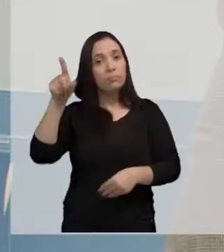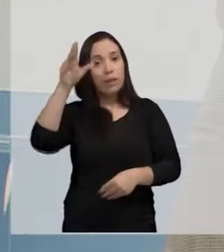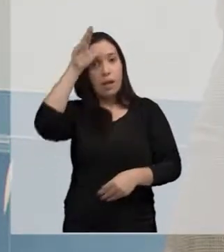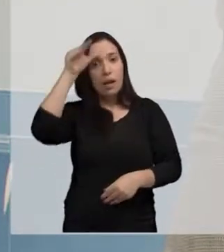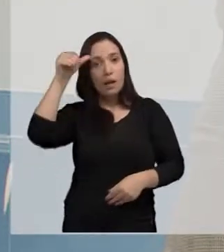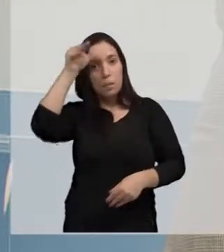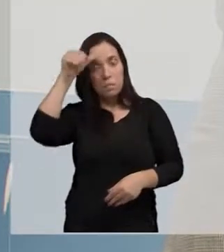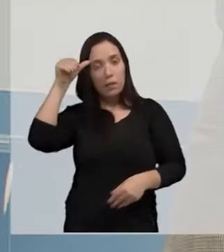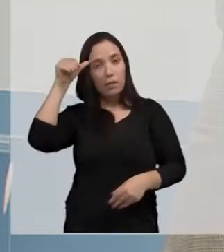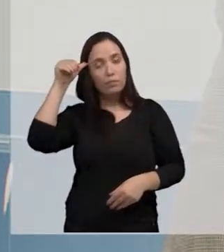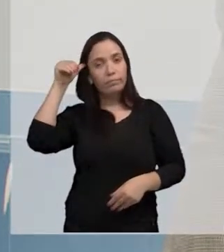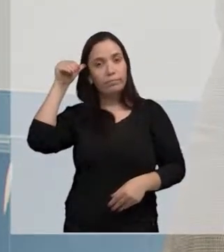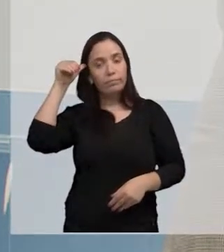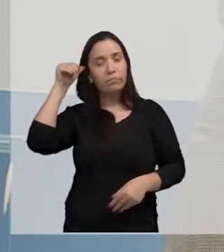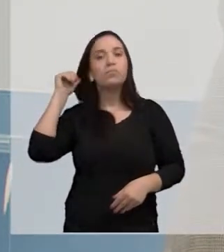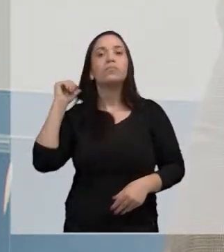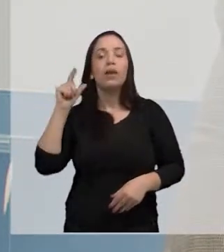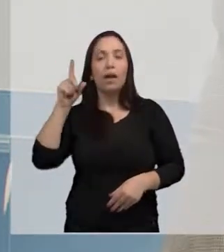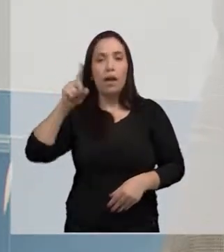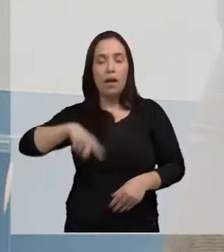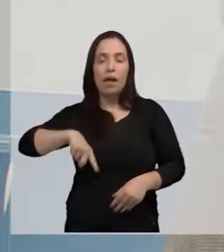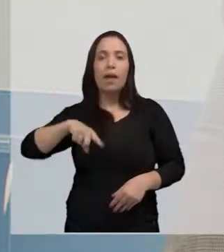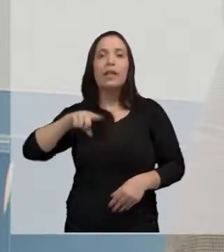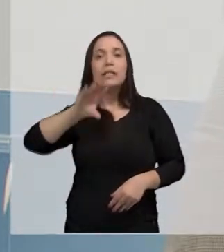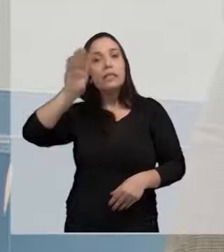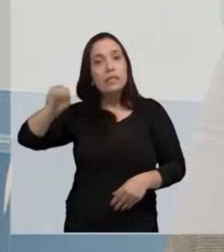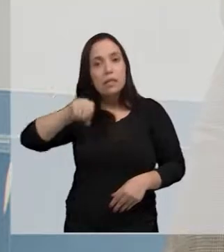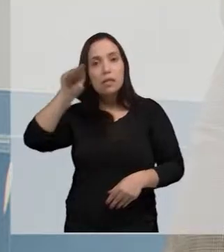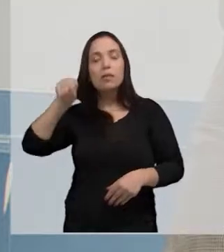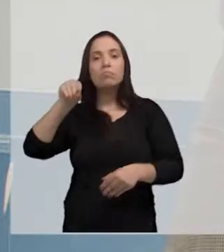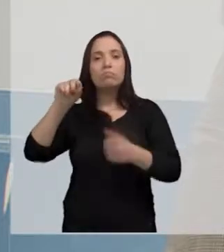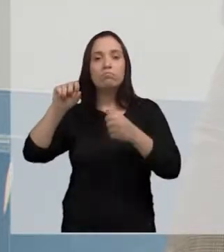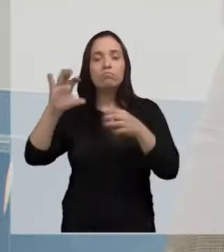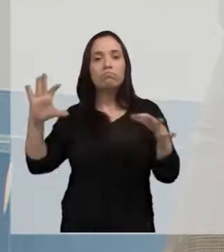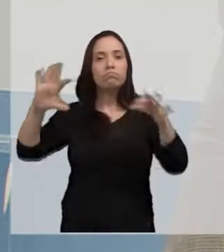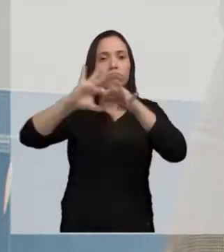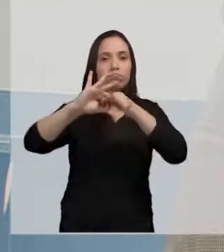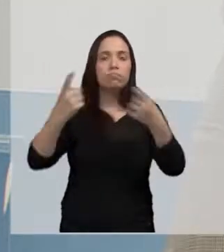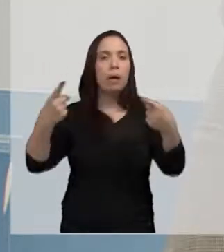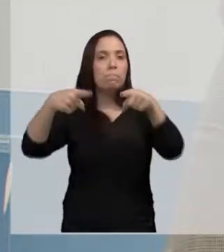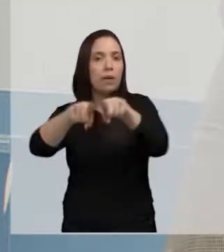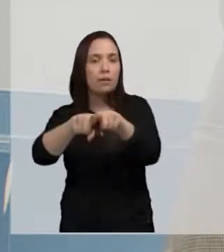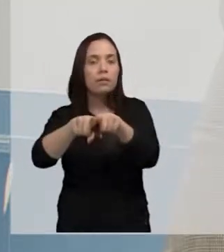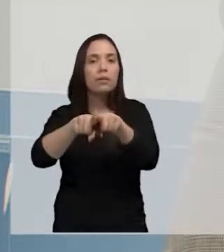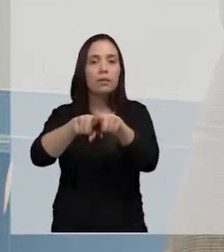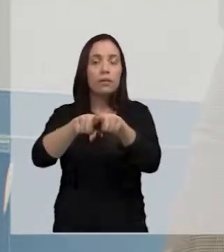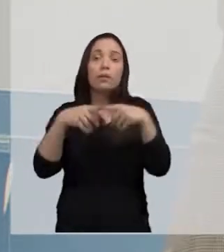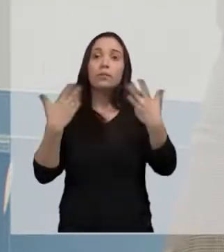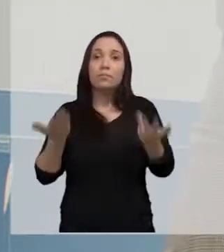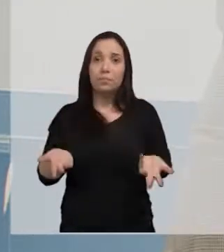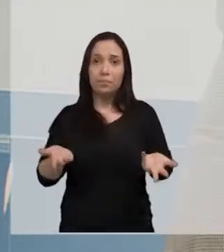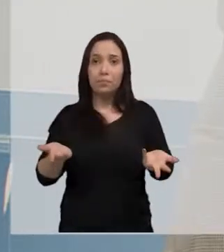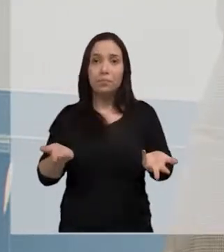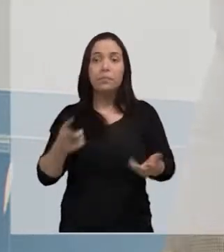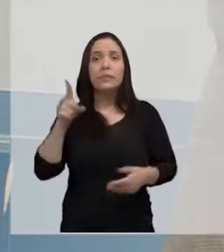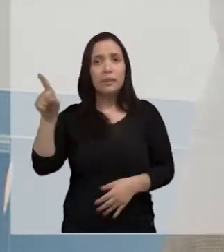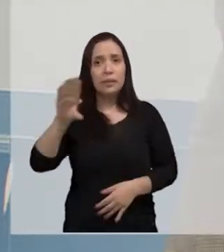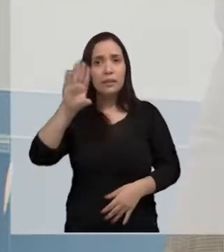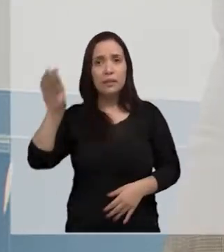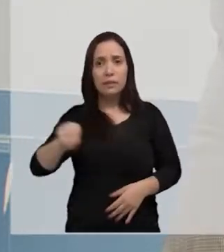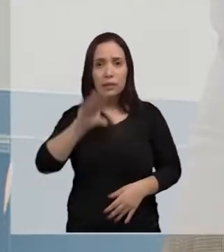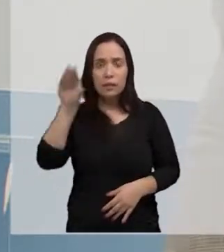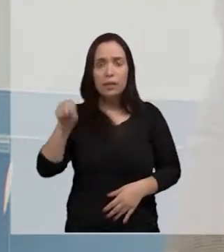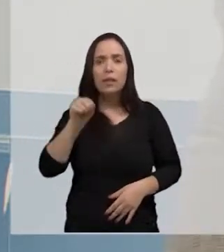Santana. 80%. O governador apoiado pelo Ciro, aqui no Ceará, com o apoio dele. Então, o Ciro fez